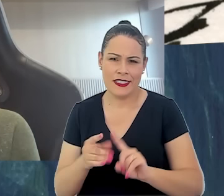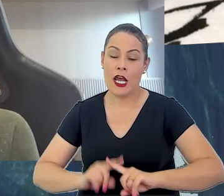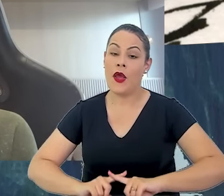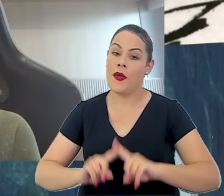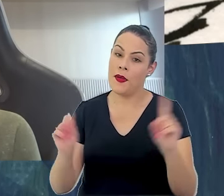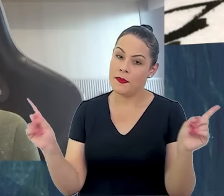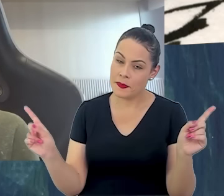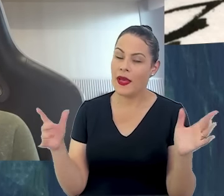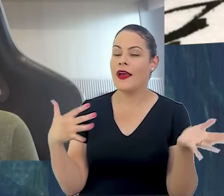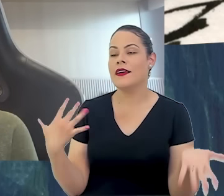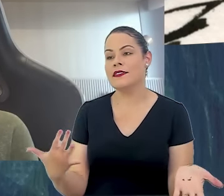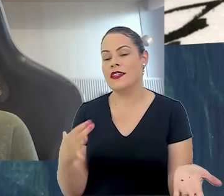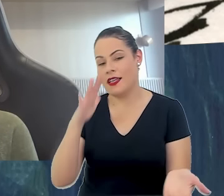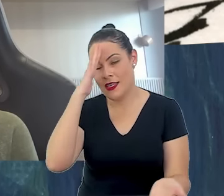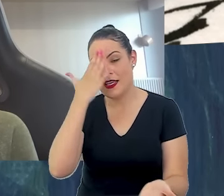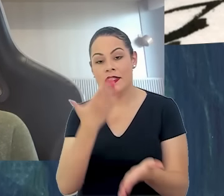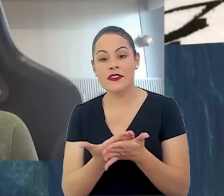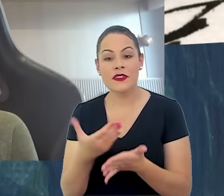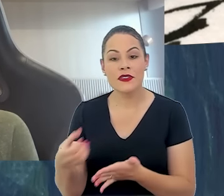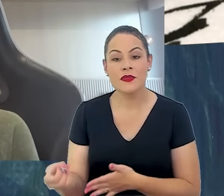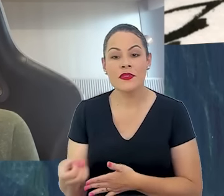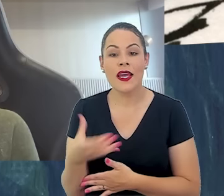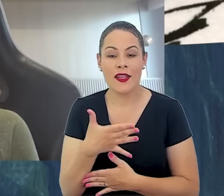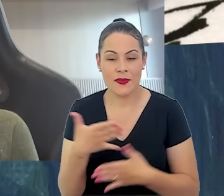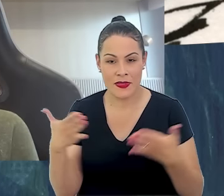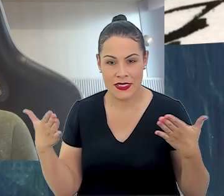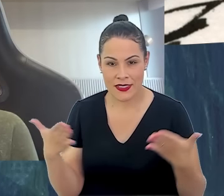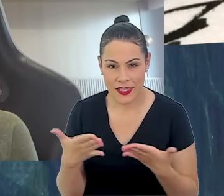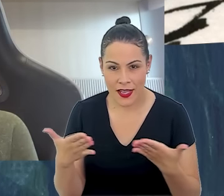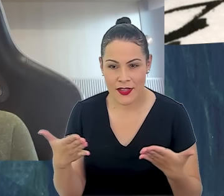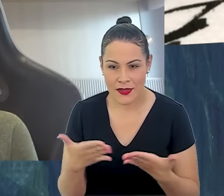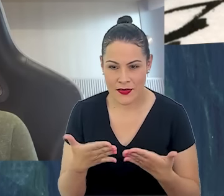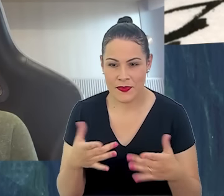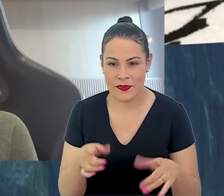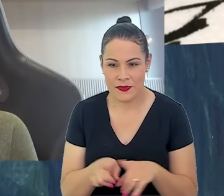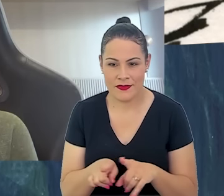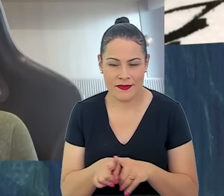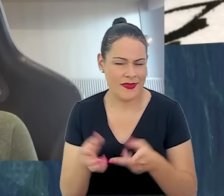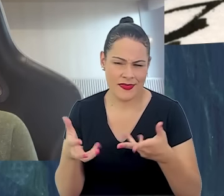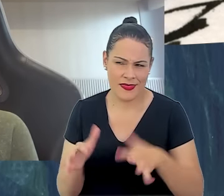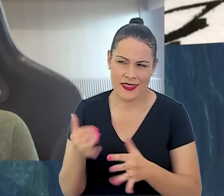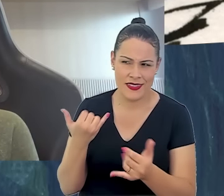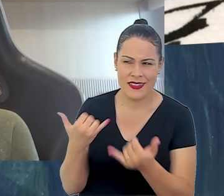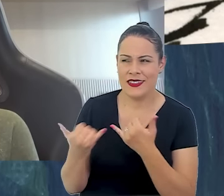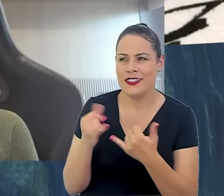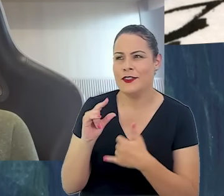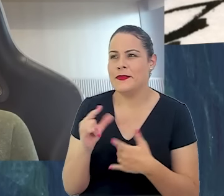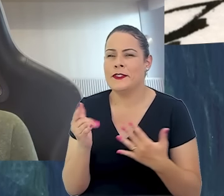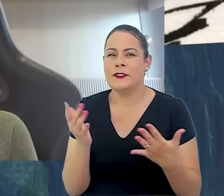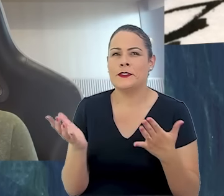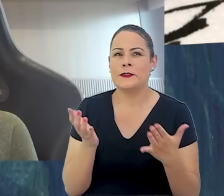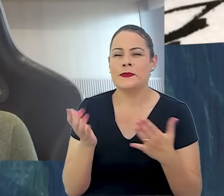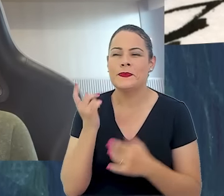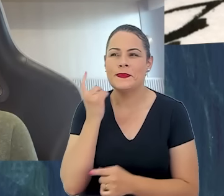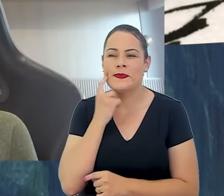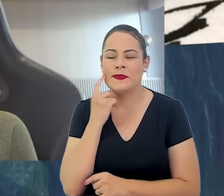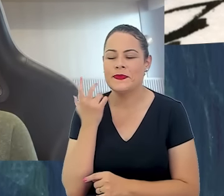Porém, acho que a novidade atual, né? Eu, sem querer parecer um pouco